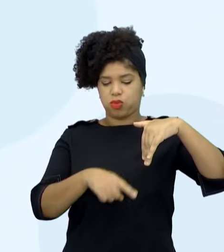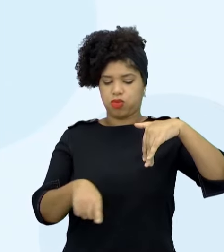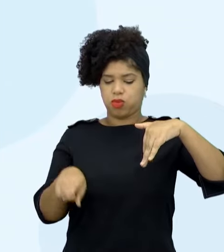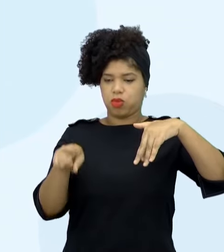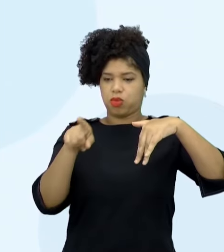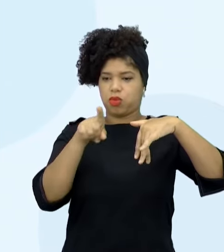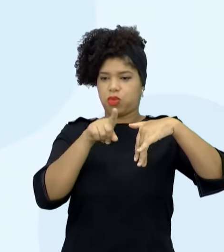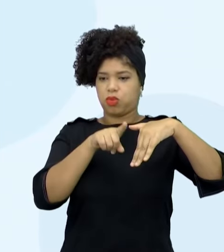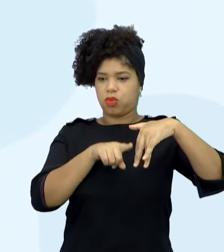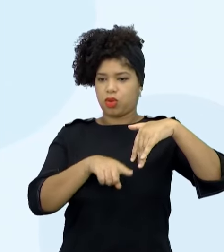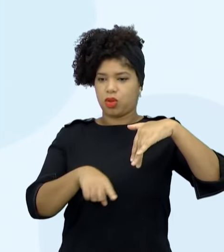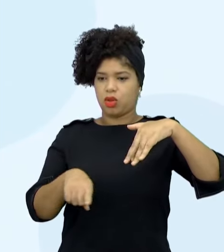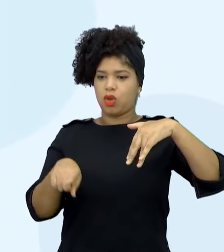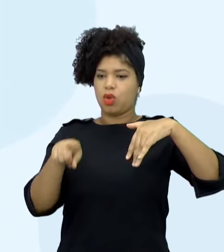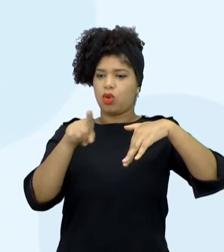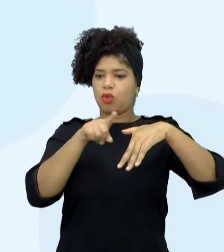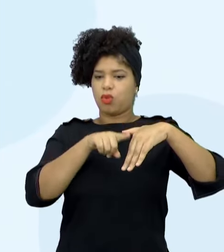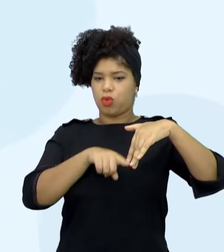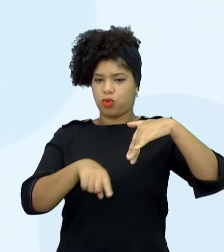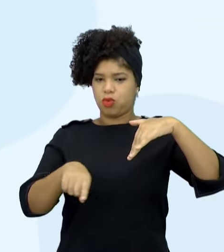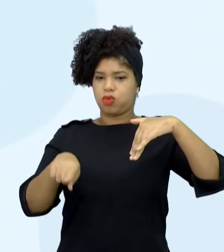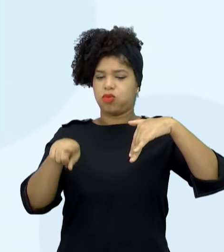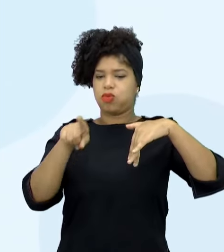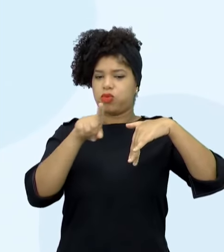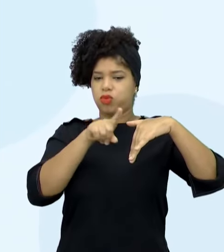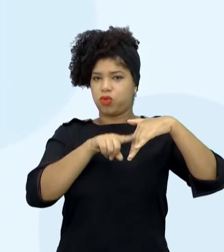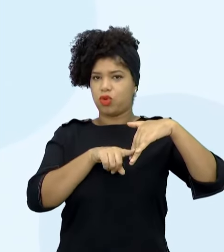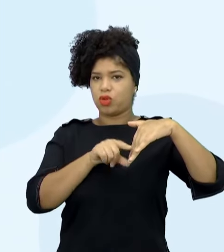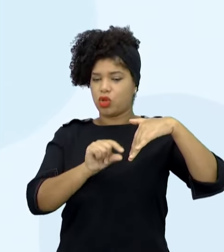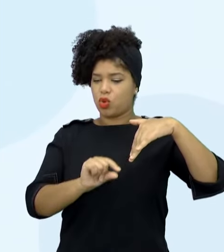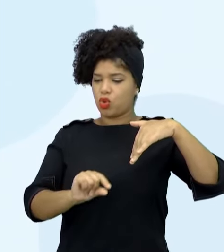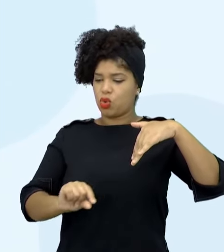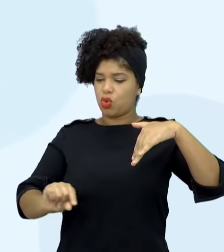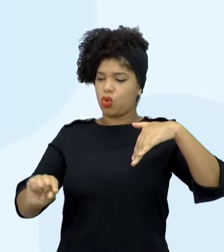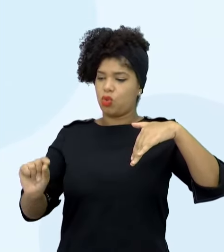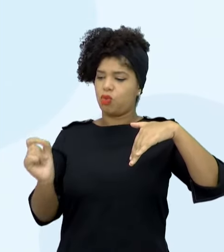também envolvida, e também aqui uma energia luminosa